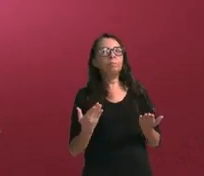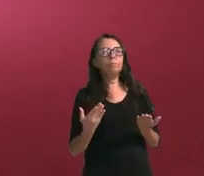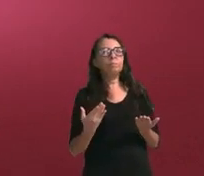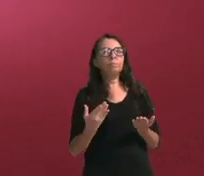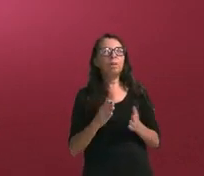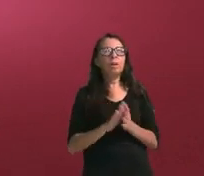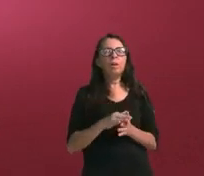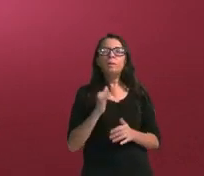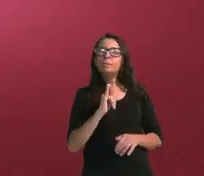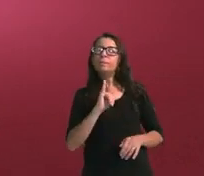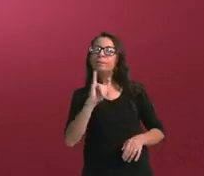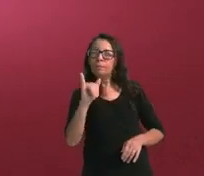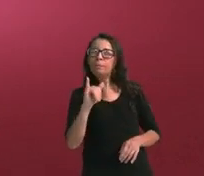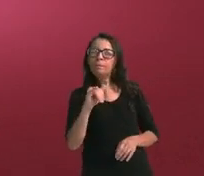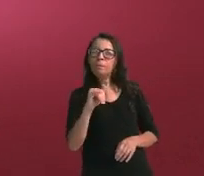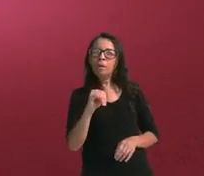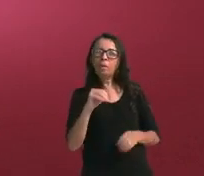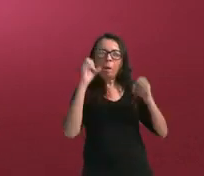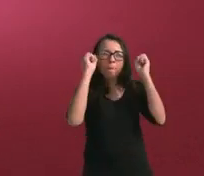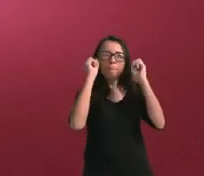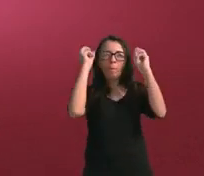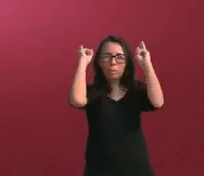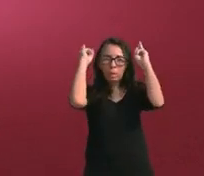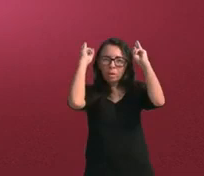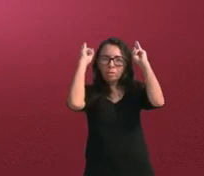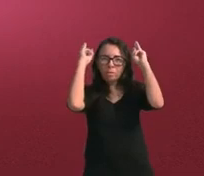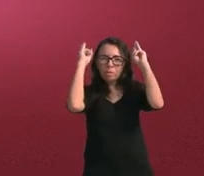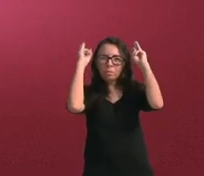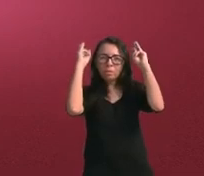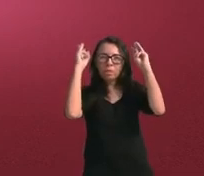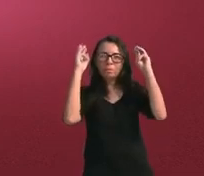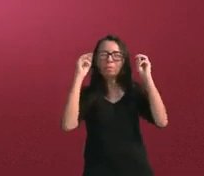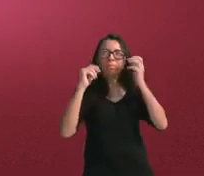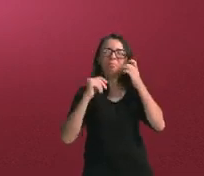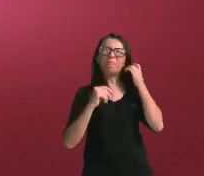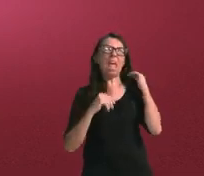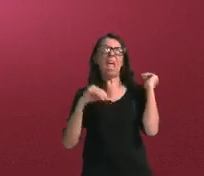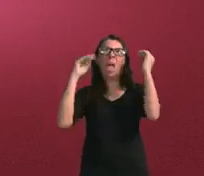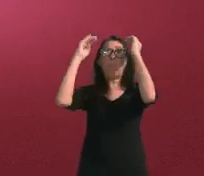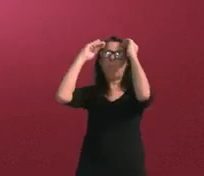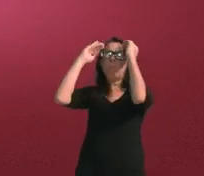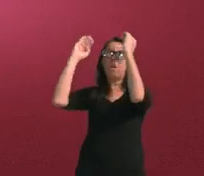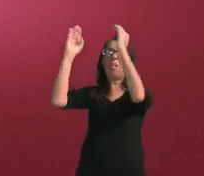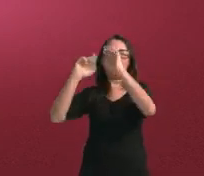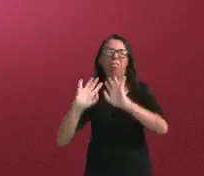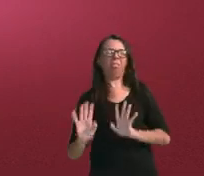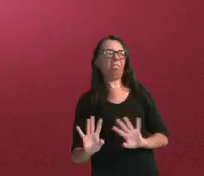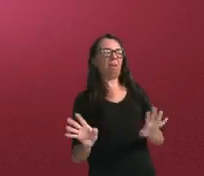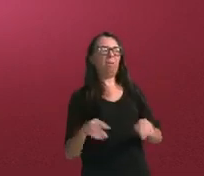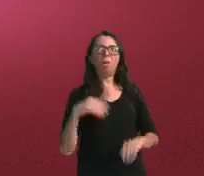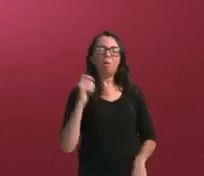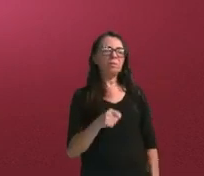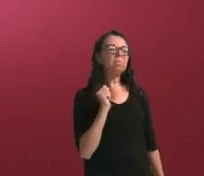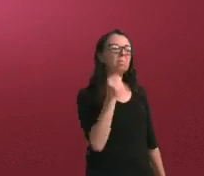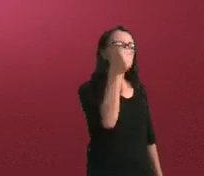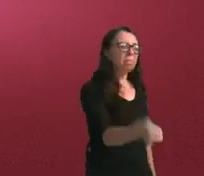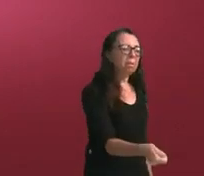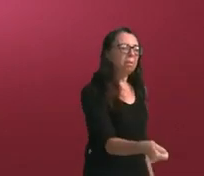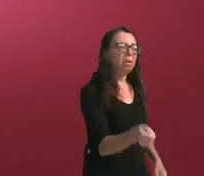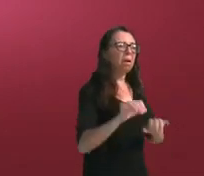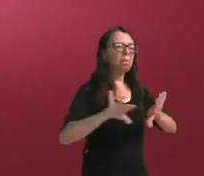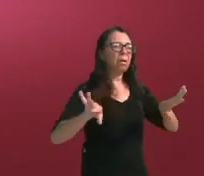obedecido, né? Como seria? Não haveria acontecido esse milagre, provavelmente,